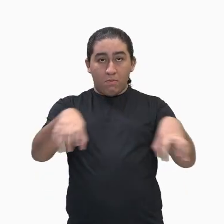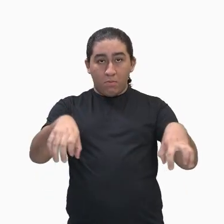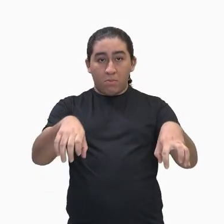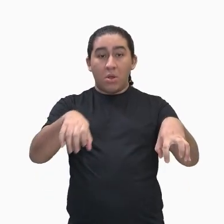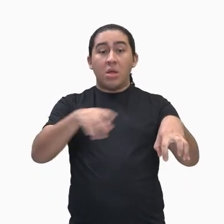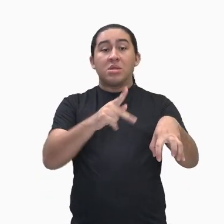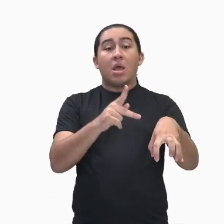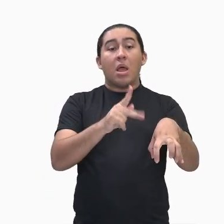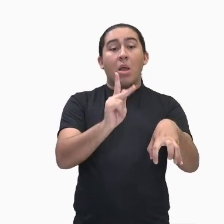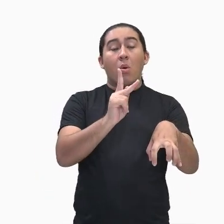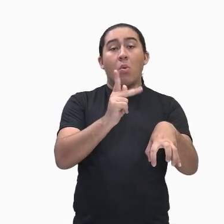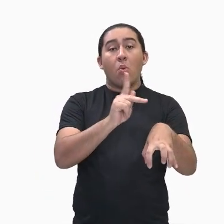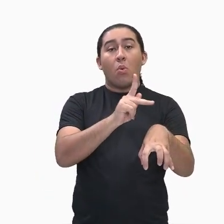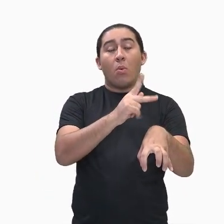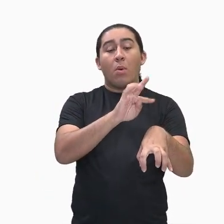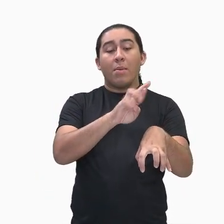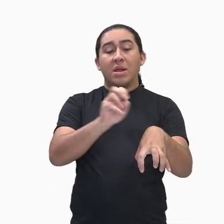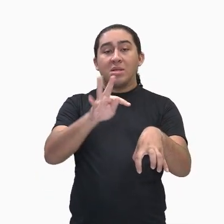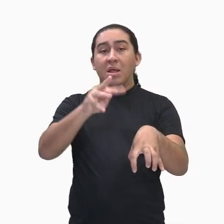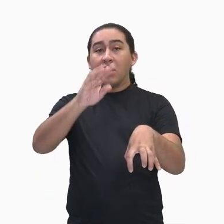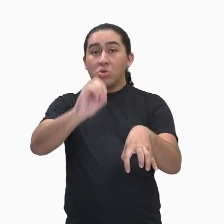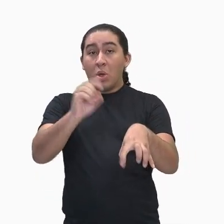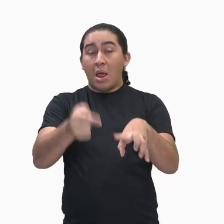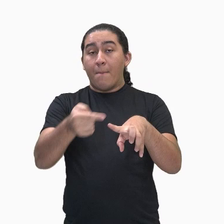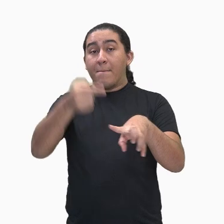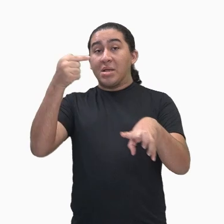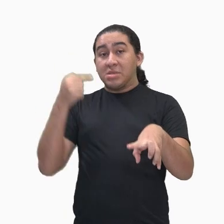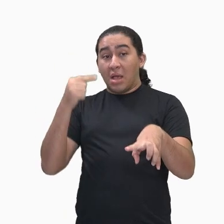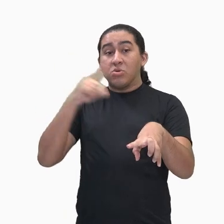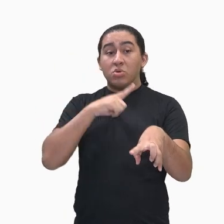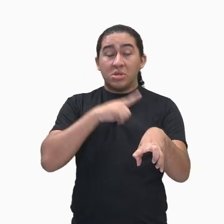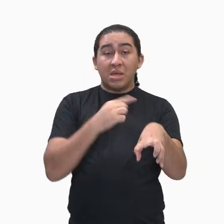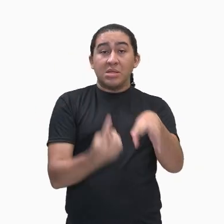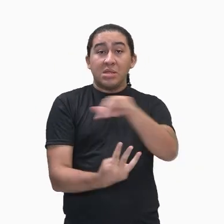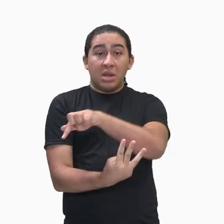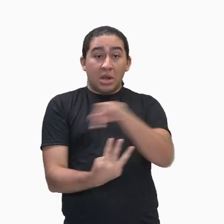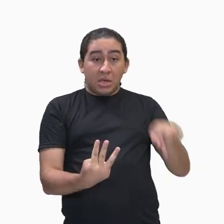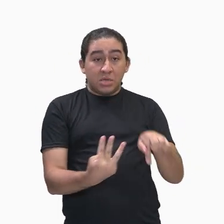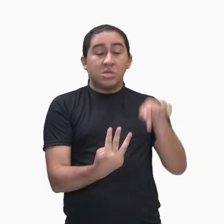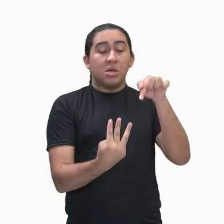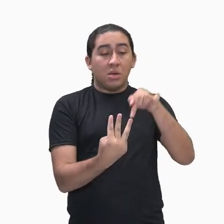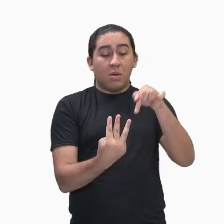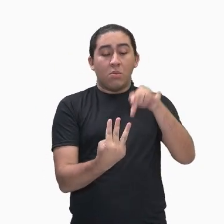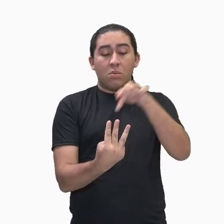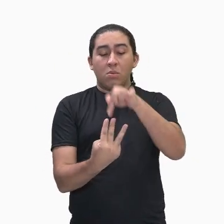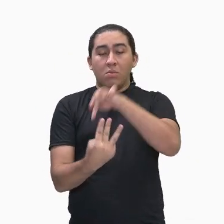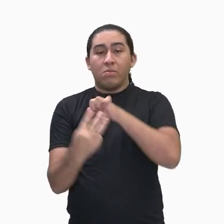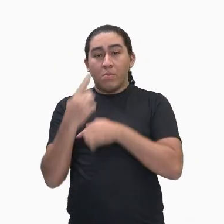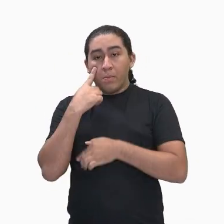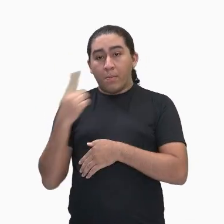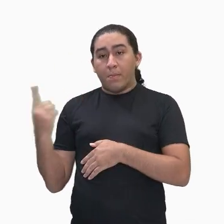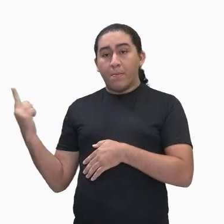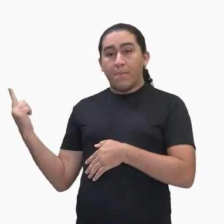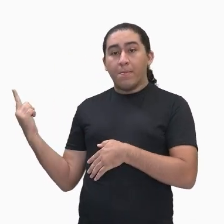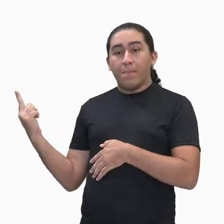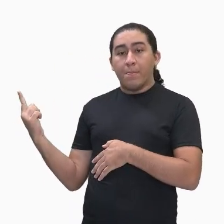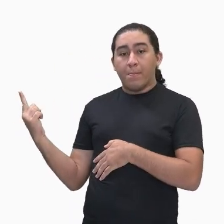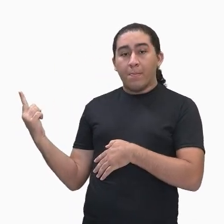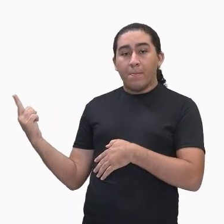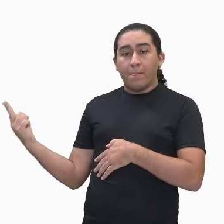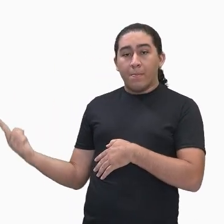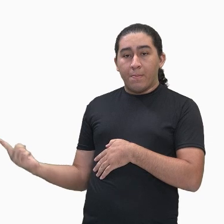vai se deslocar para imperfeito, mais que perfeito e perfeito. Mas,